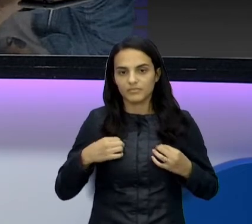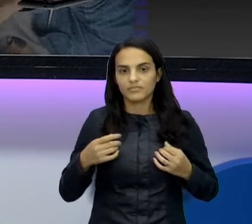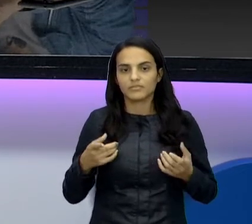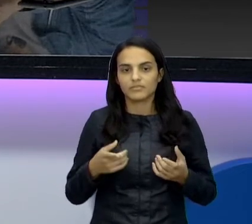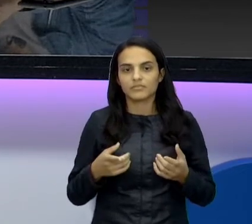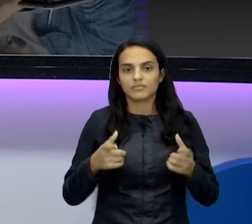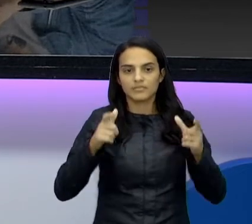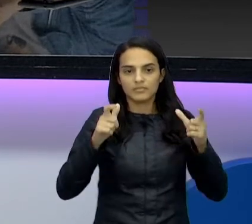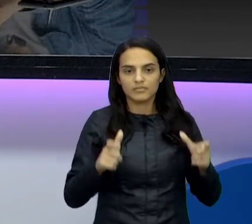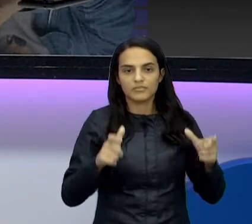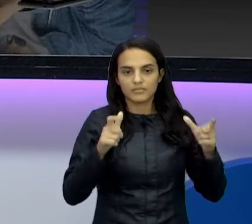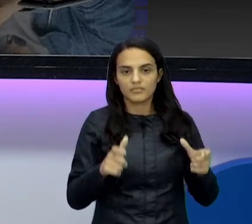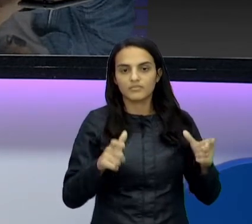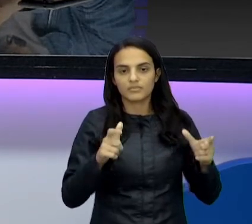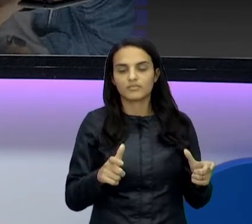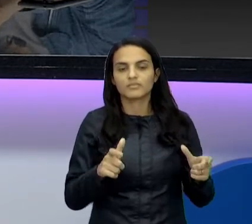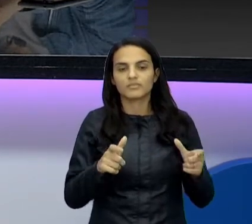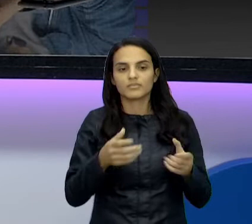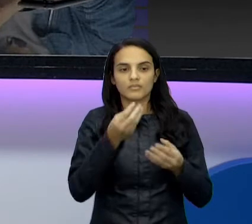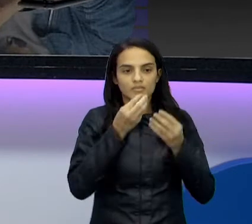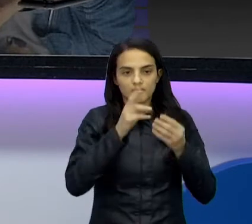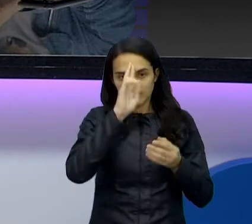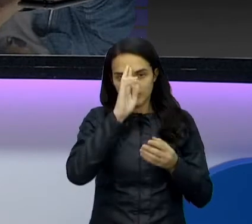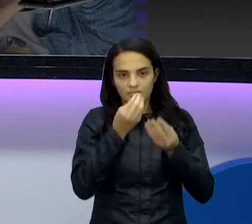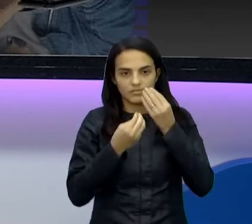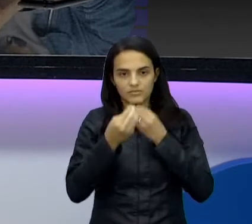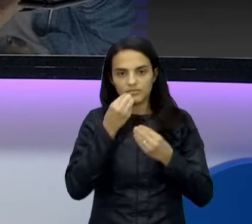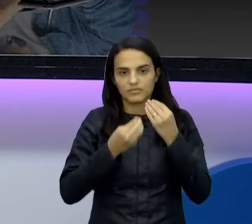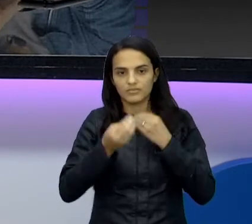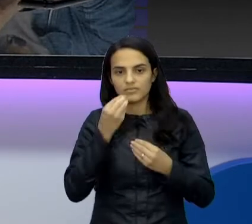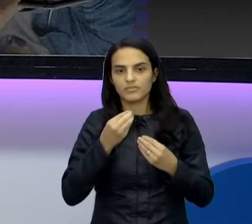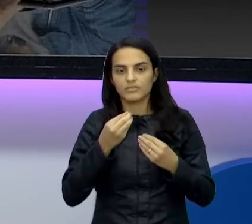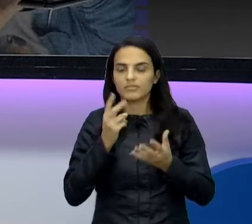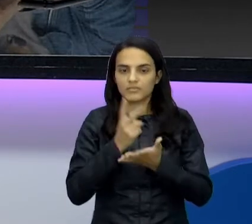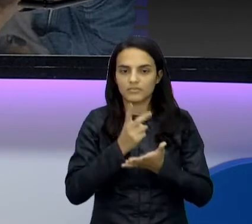essa camiseta, sempre tiravam. Aí eles estavam retornando